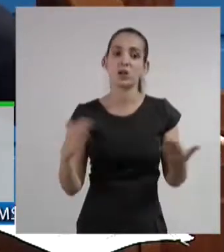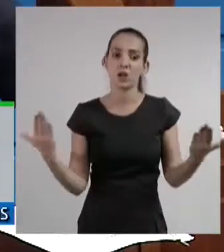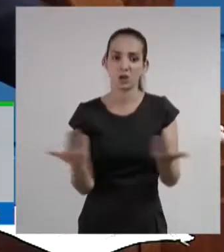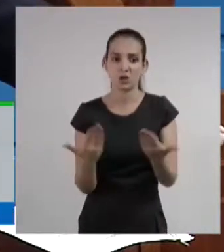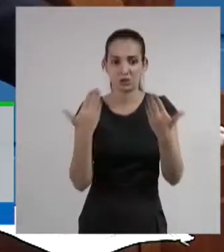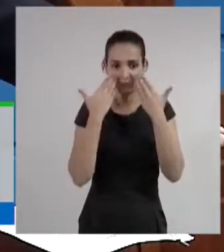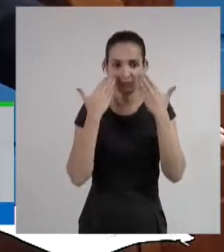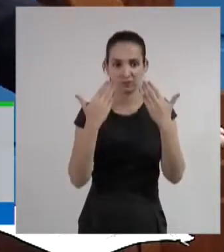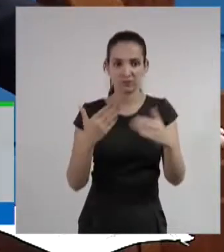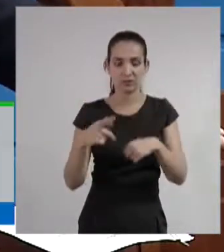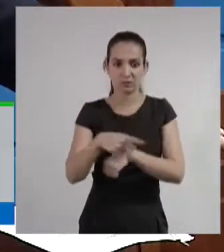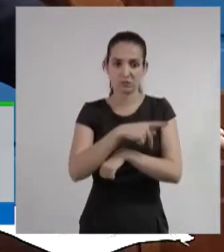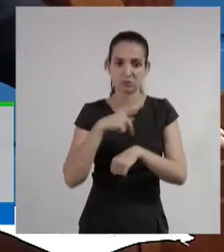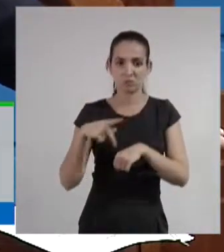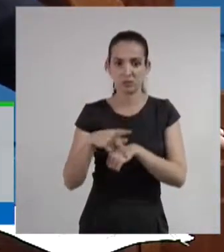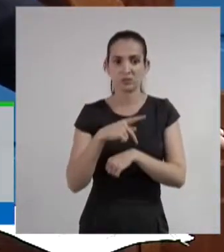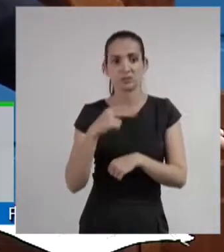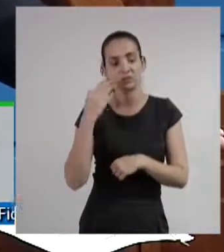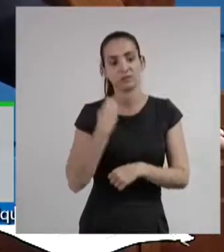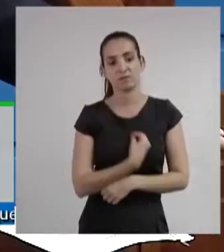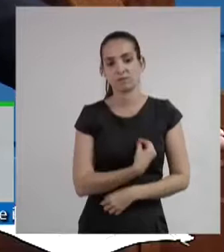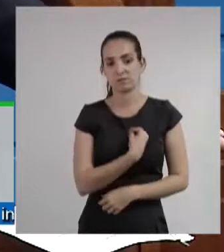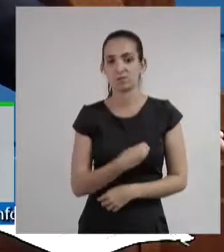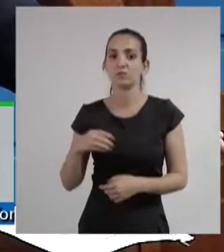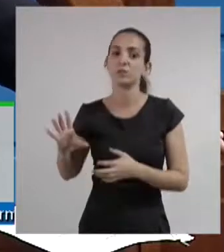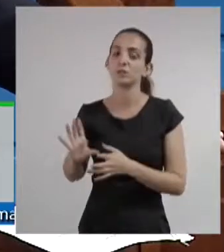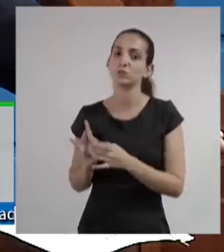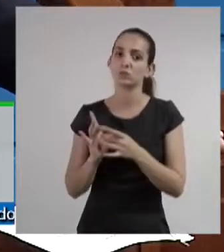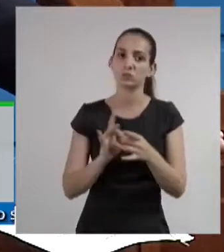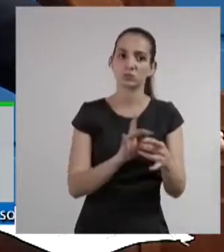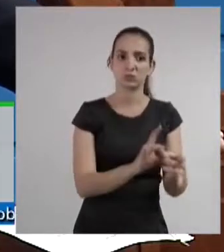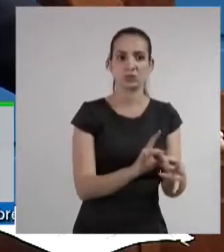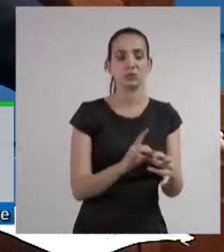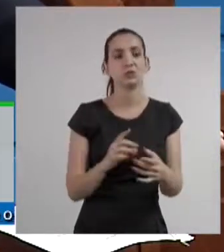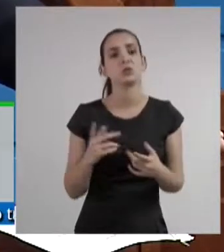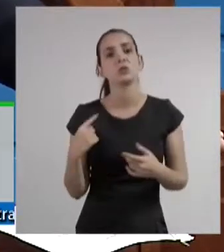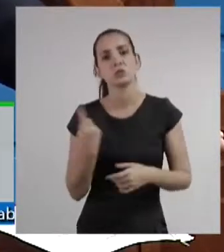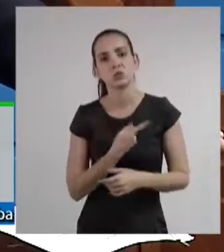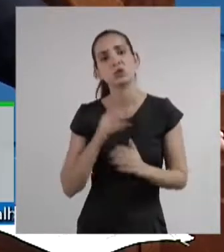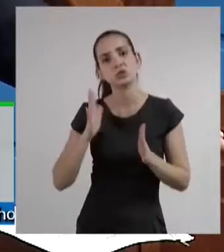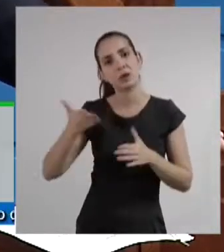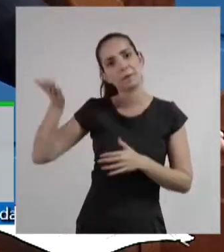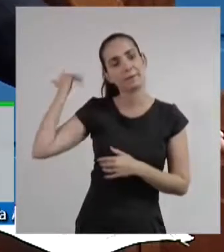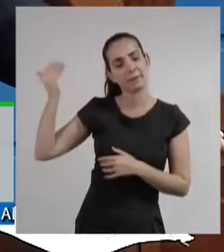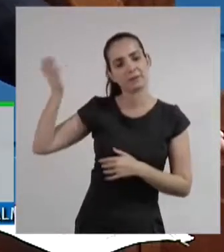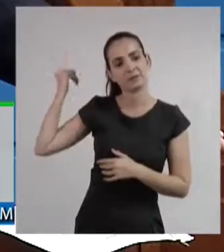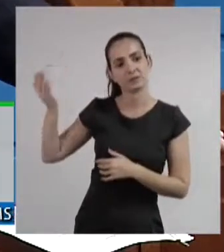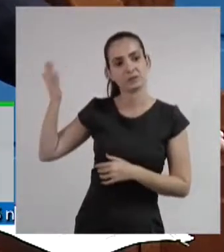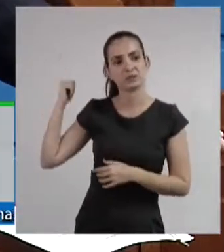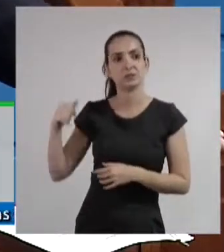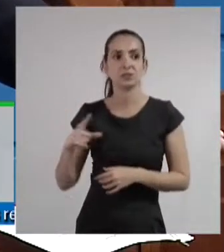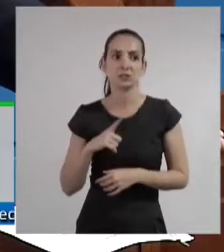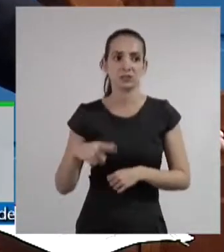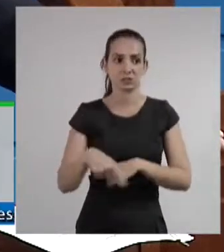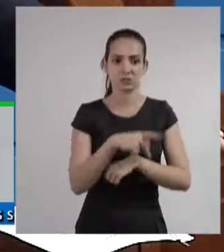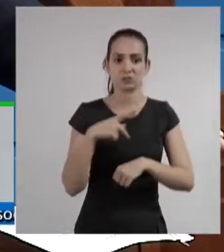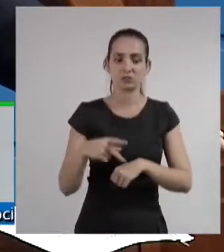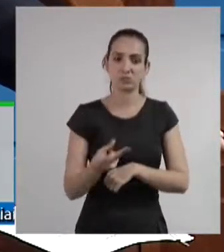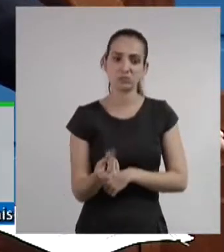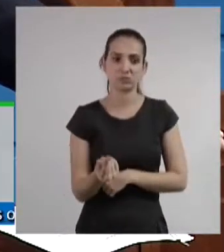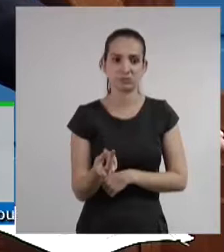país vivendo a situação que vivemos no passado de um país